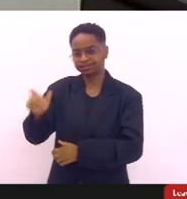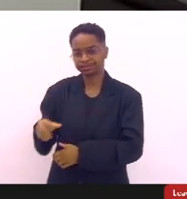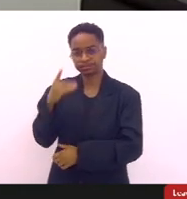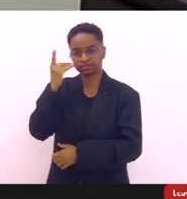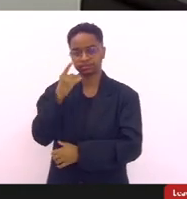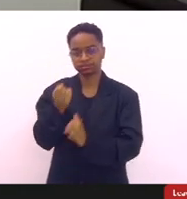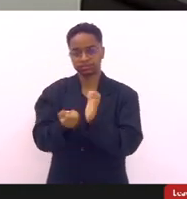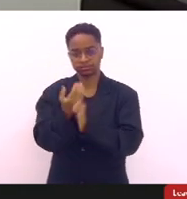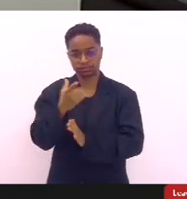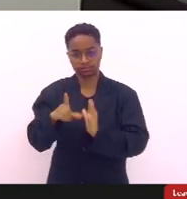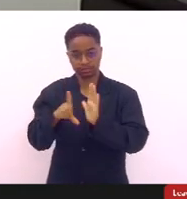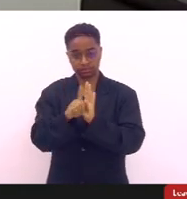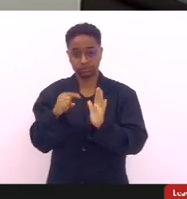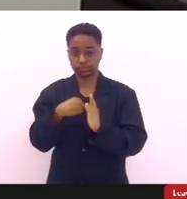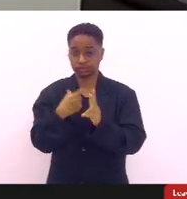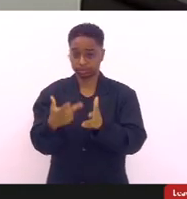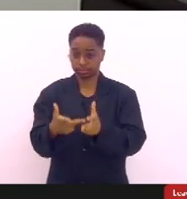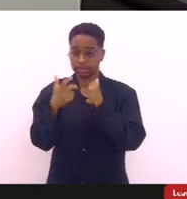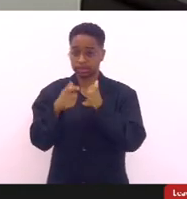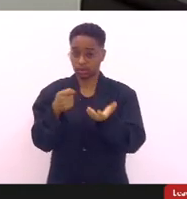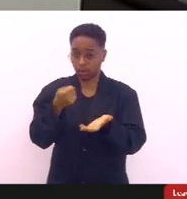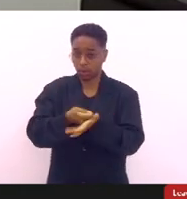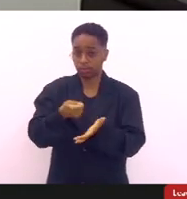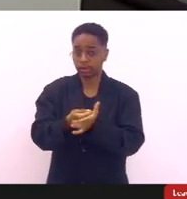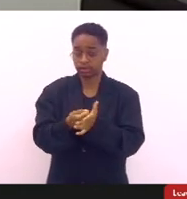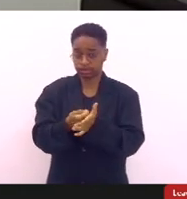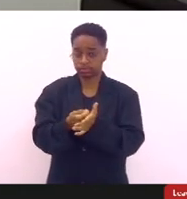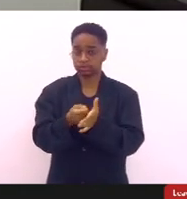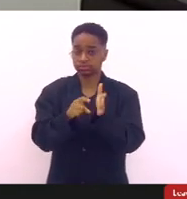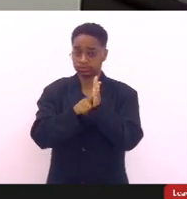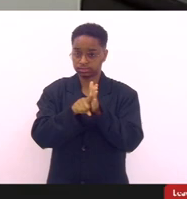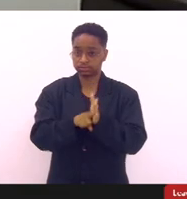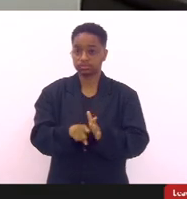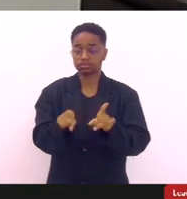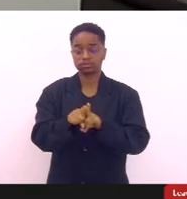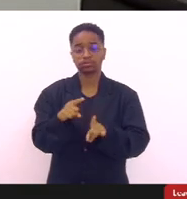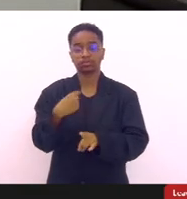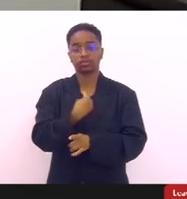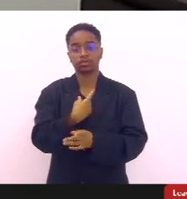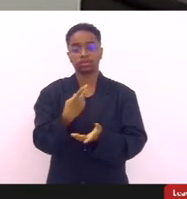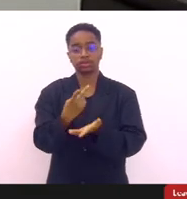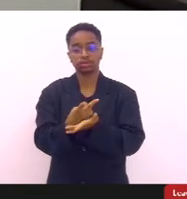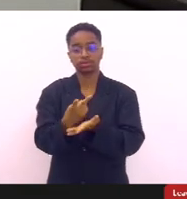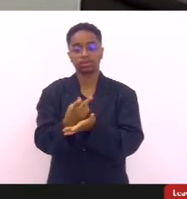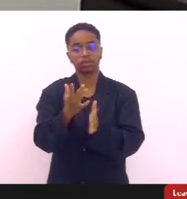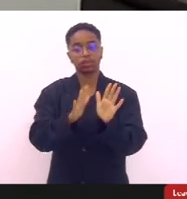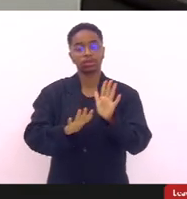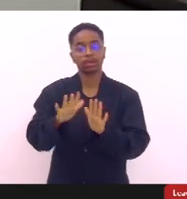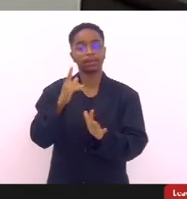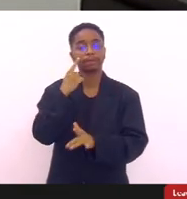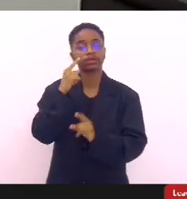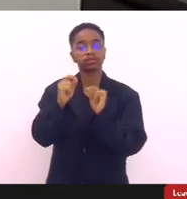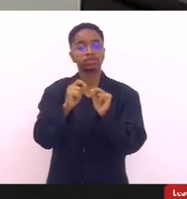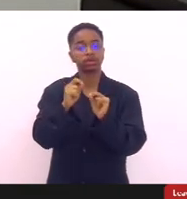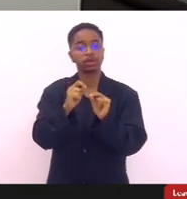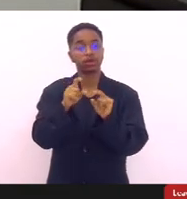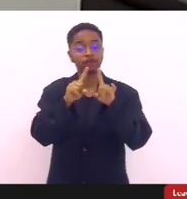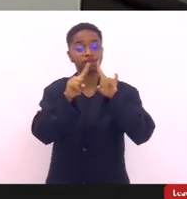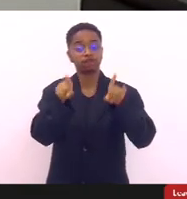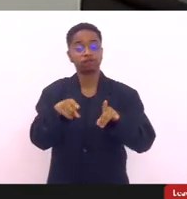a obrigatoriedade do exame. E outra coisa, a gente tem o cuidado, na minha lei, de pensar nos